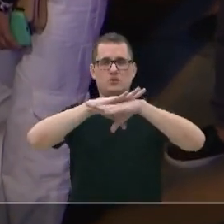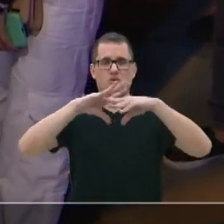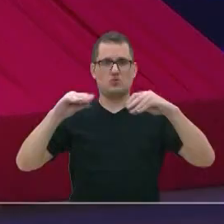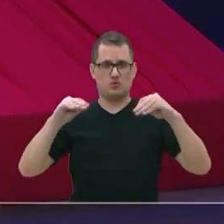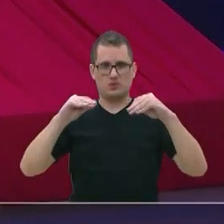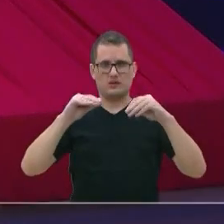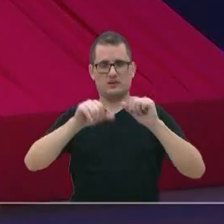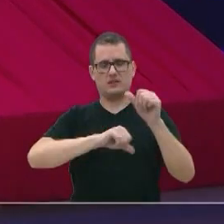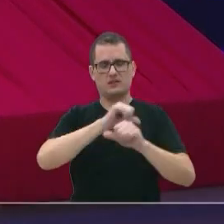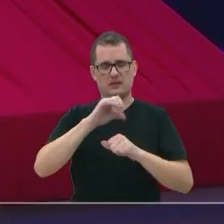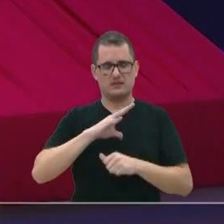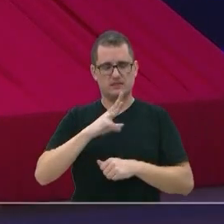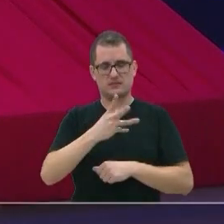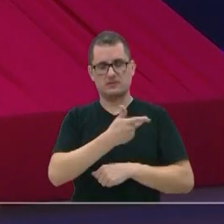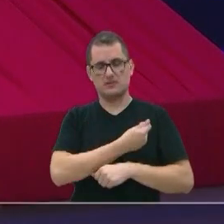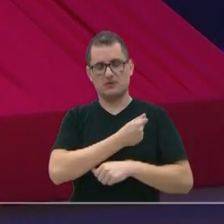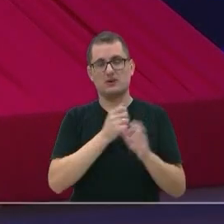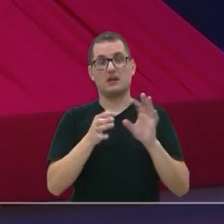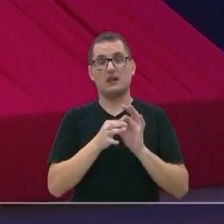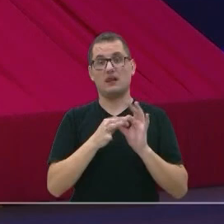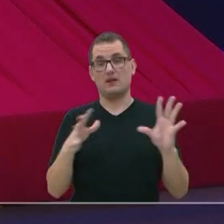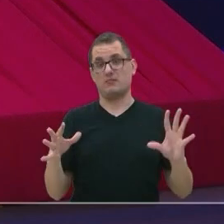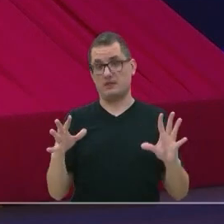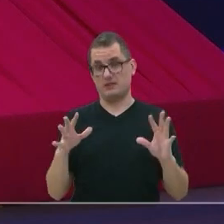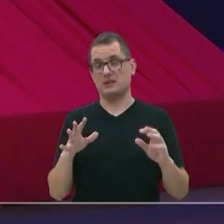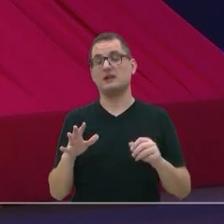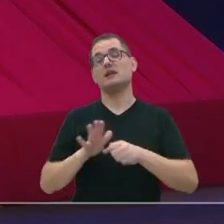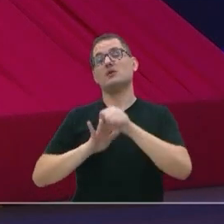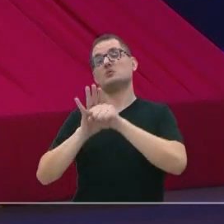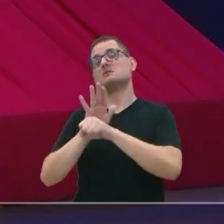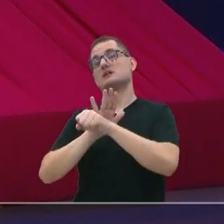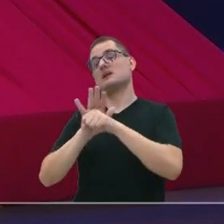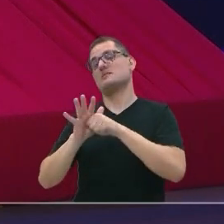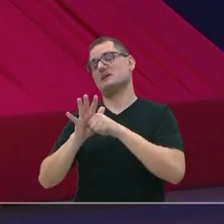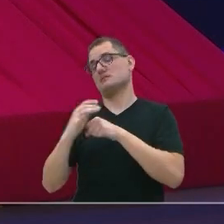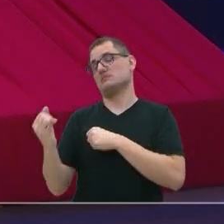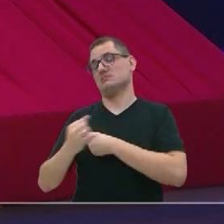liberta. É o valor destes sacramentos.